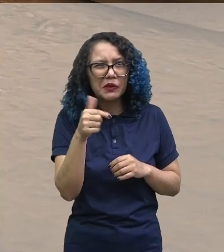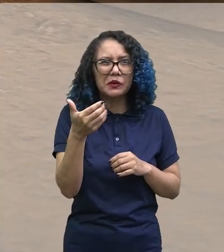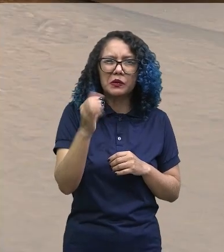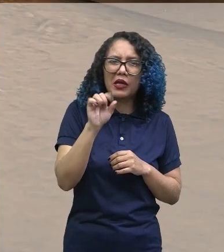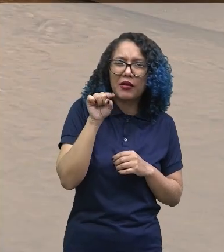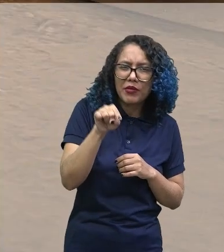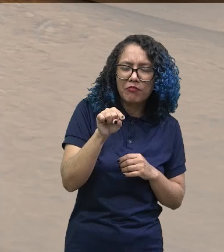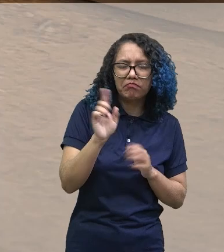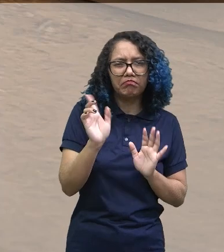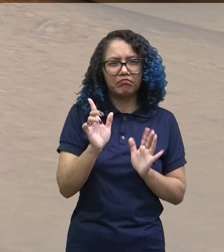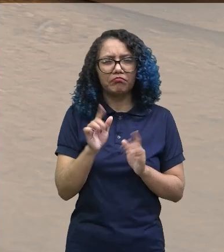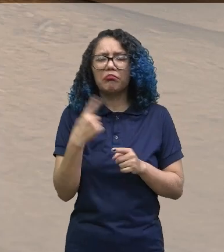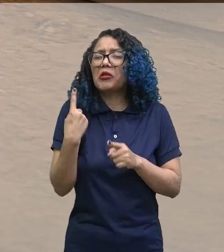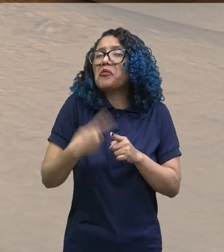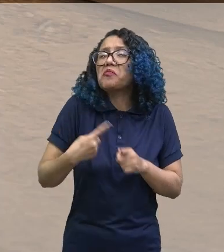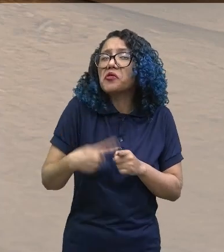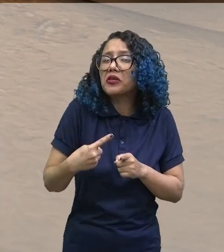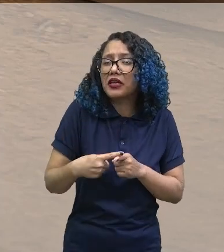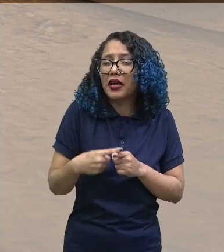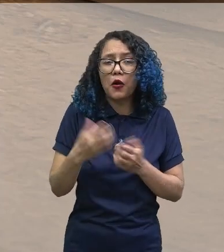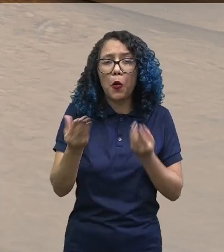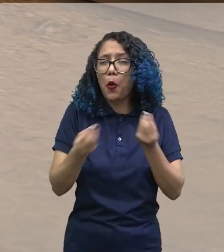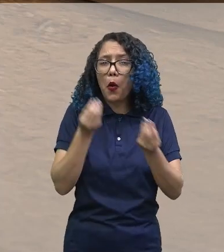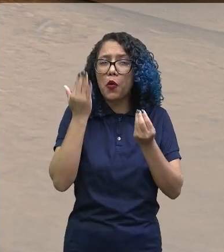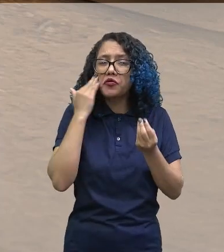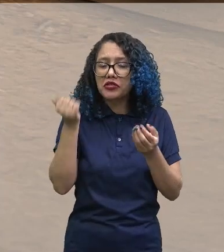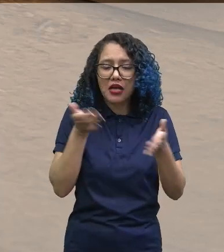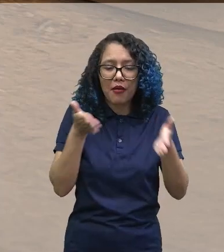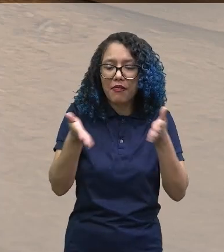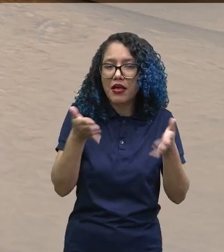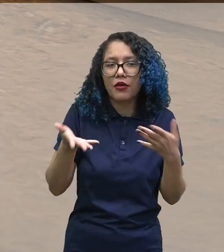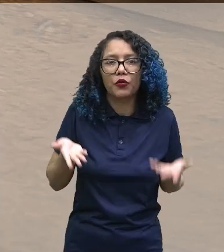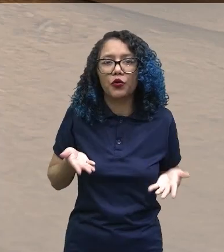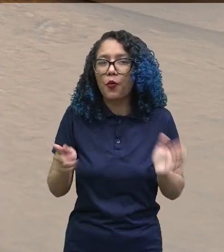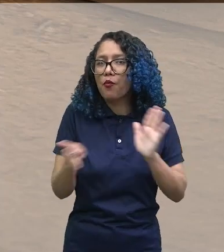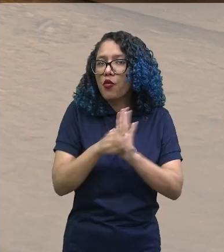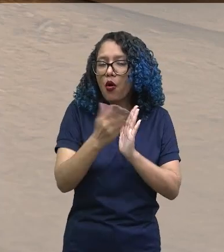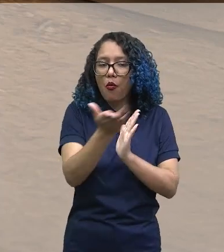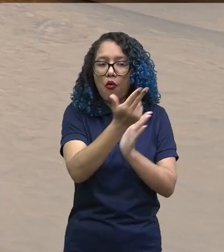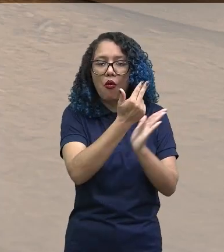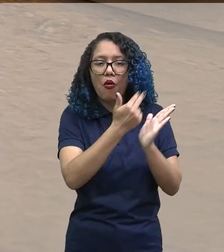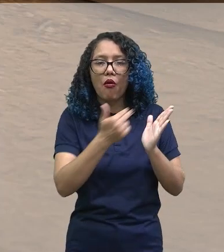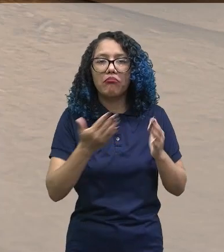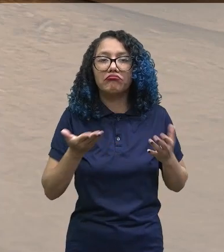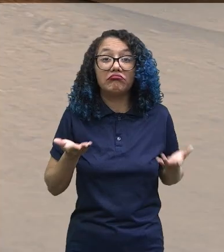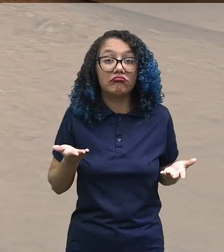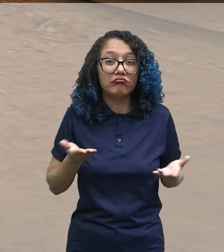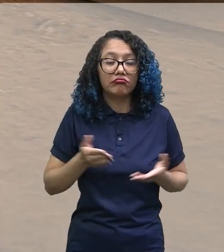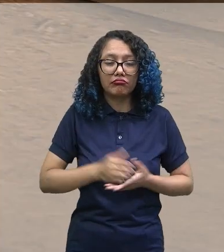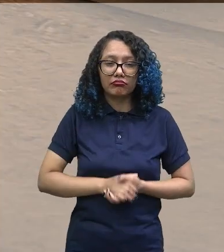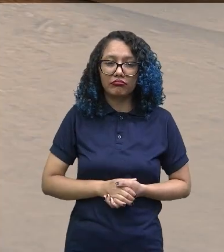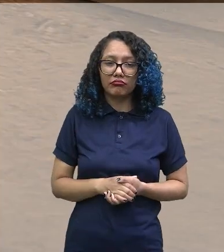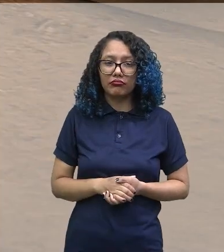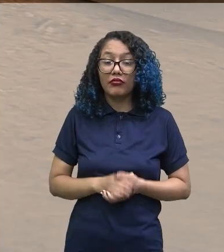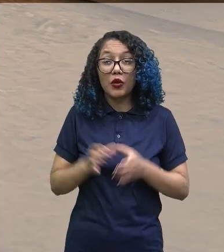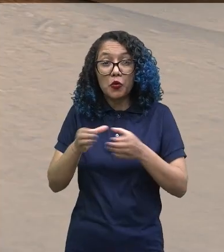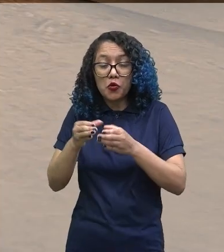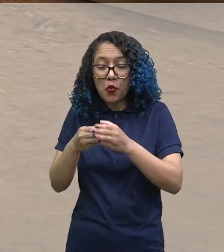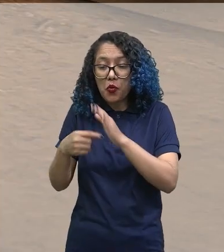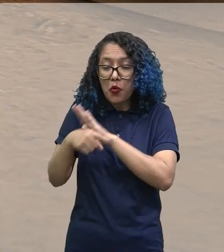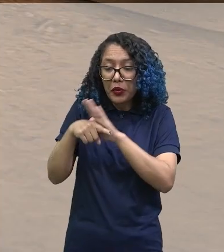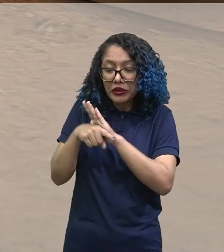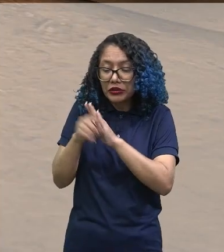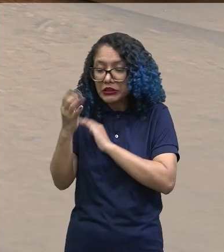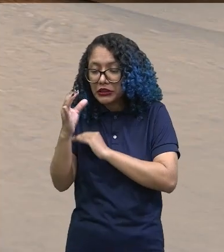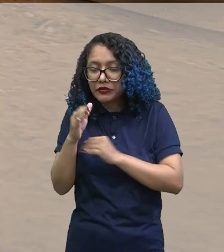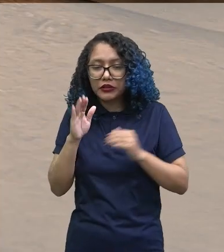Então, por que será, hein, pessoal? Como é que eles descobriram? Como é que os cientistas